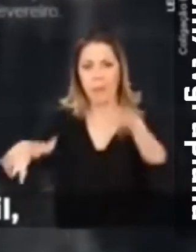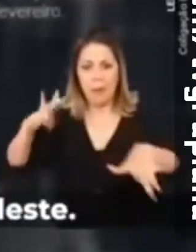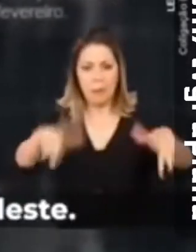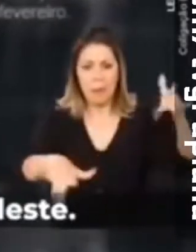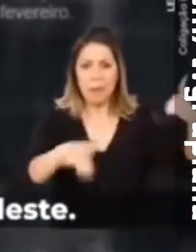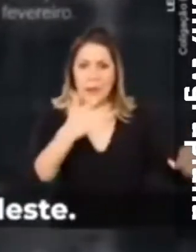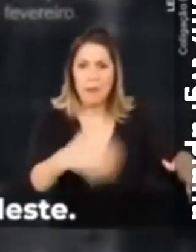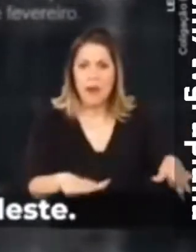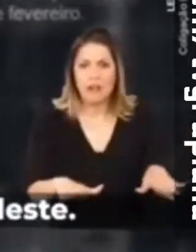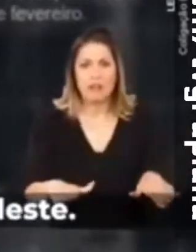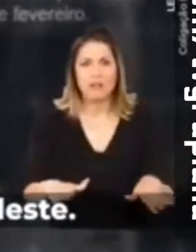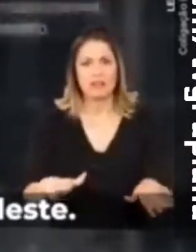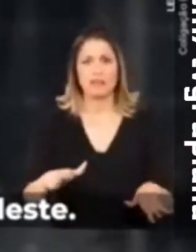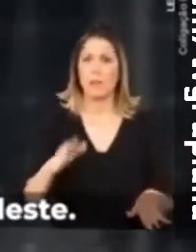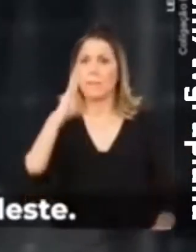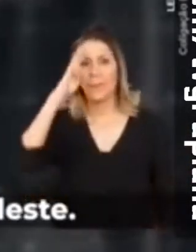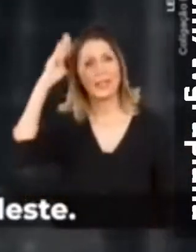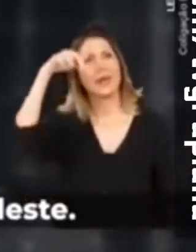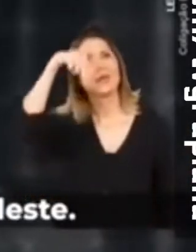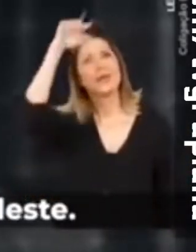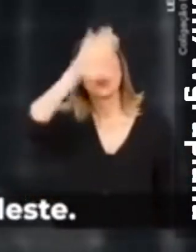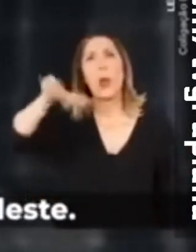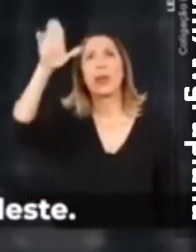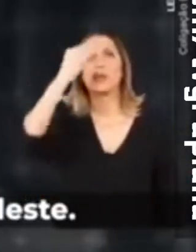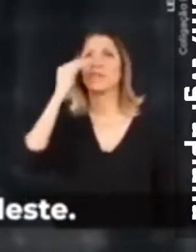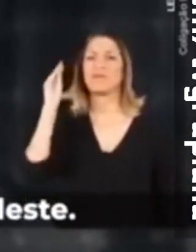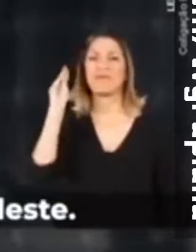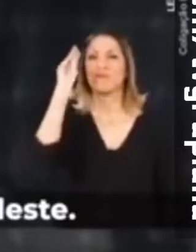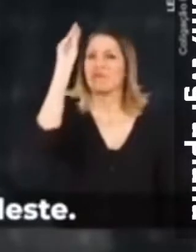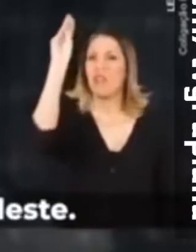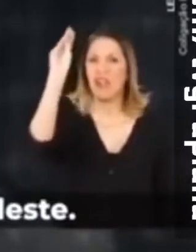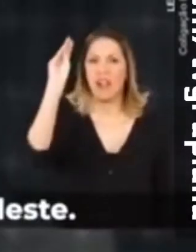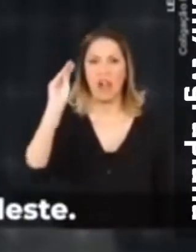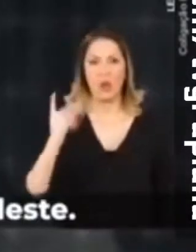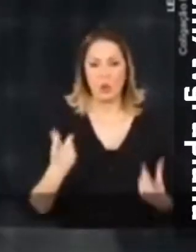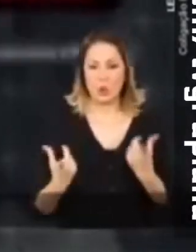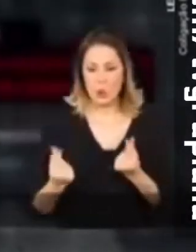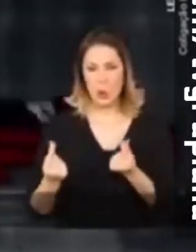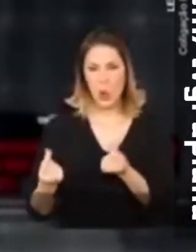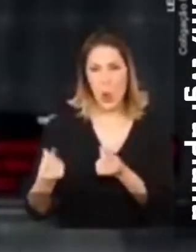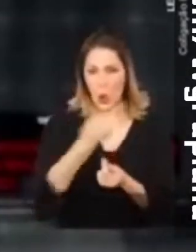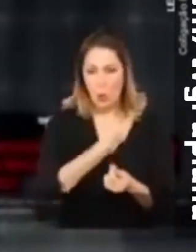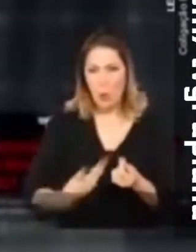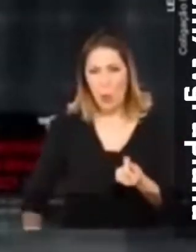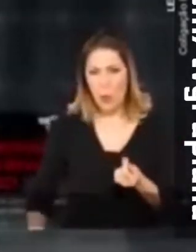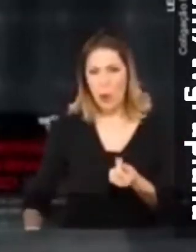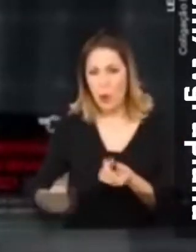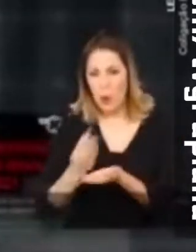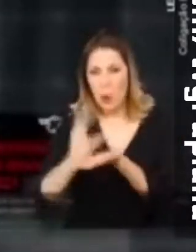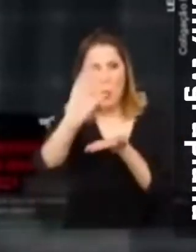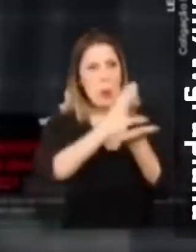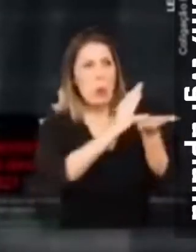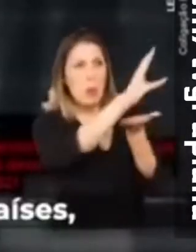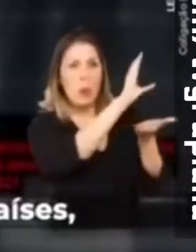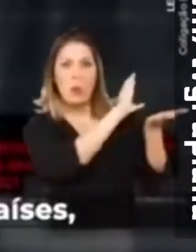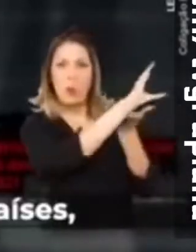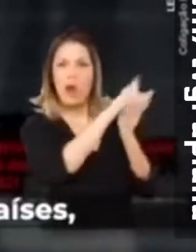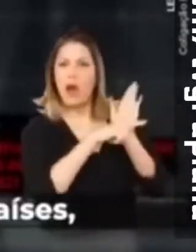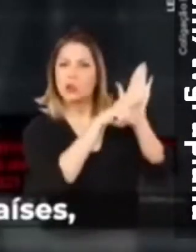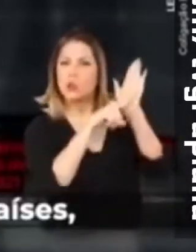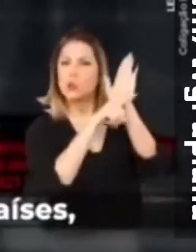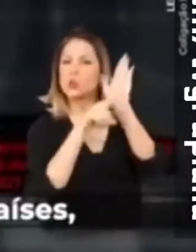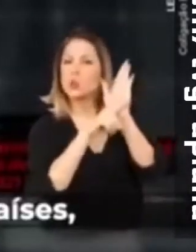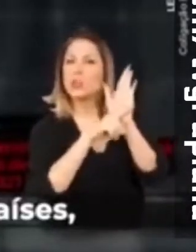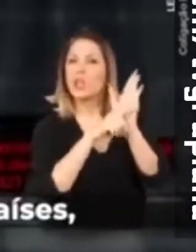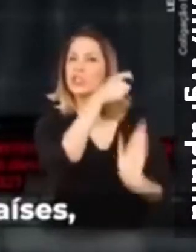Brasil, principalmente na região que mais precisa, o Nordeste. Com o dinheiro público que o PT usou para